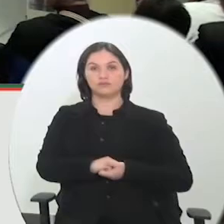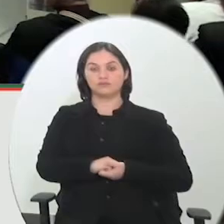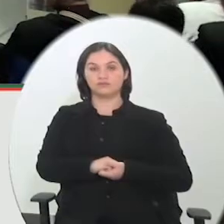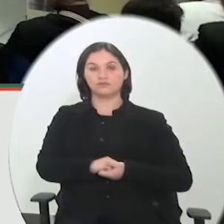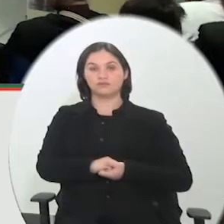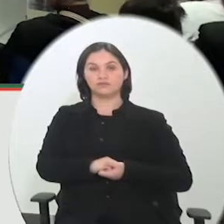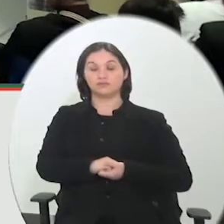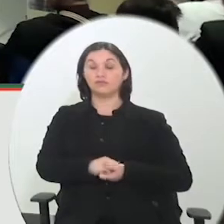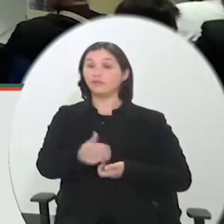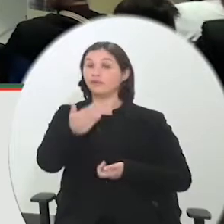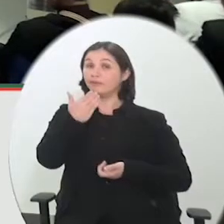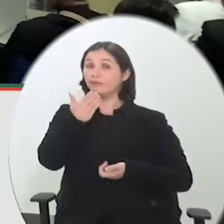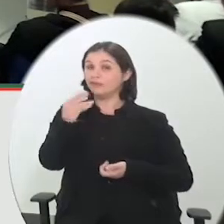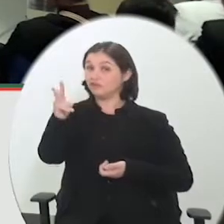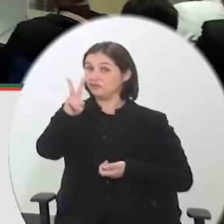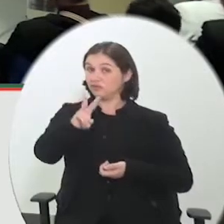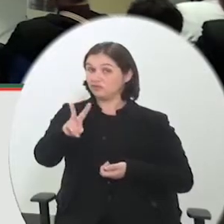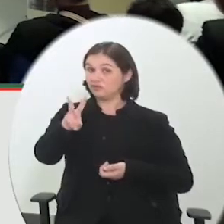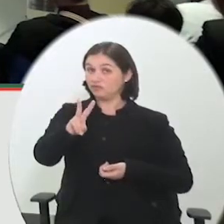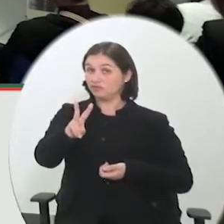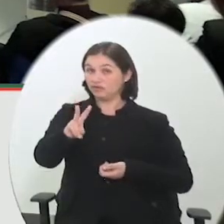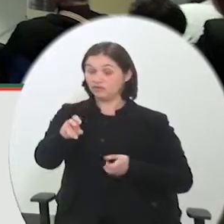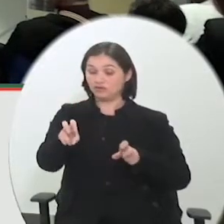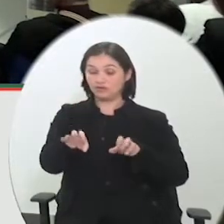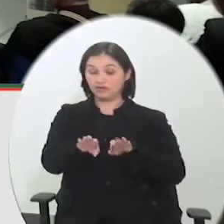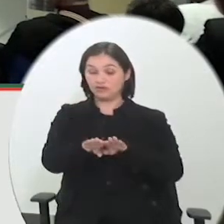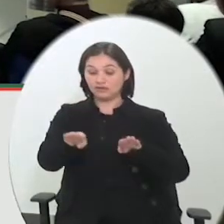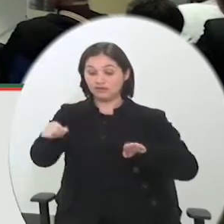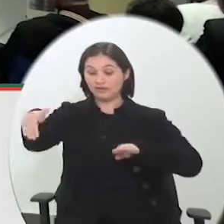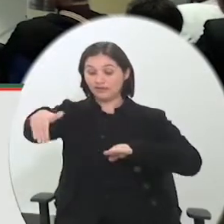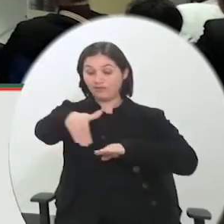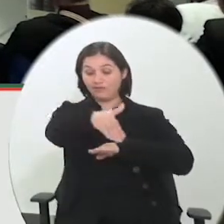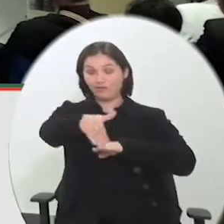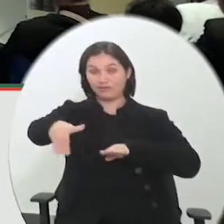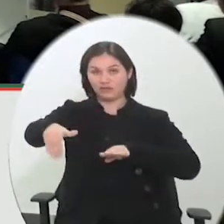Pedimos aos vereadores que permaneçam aqui à frente da mesa, por favor.